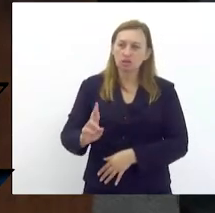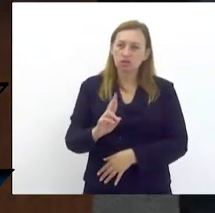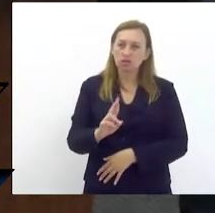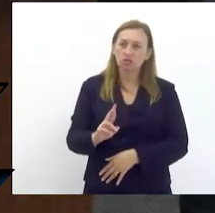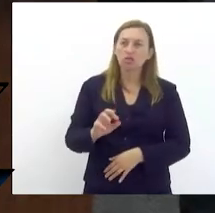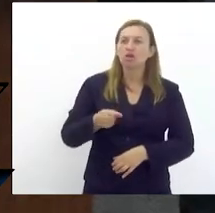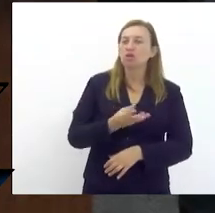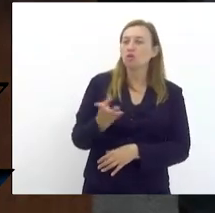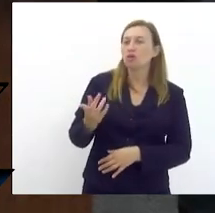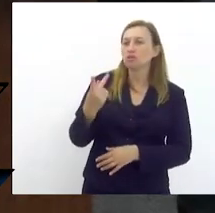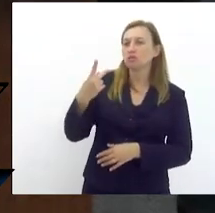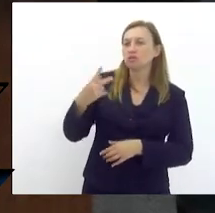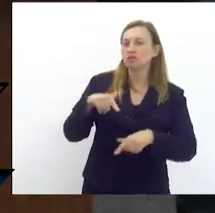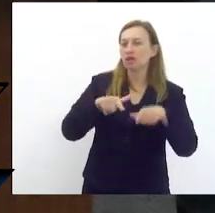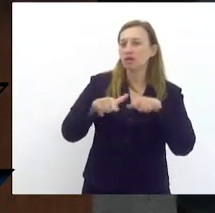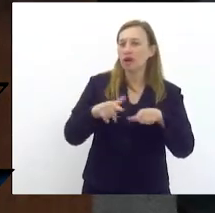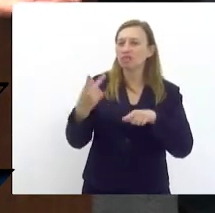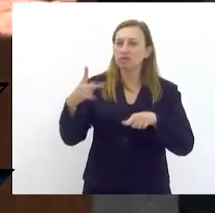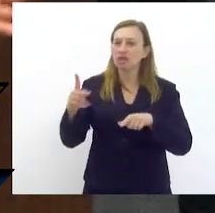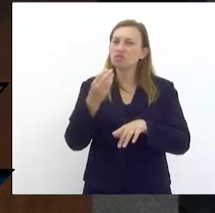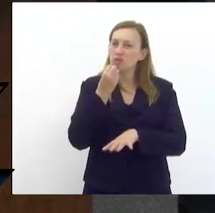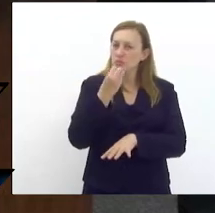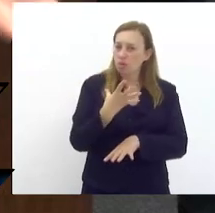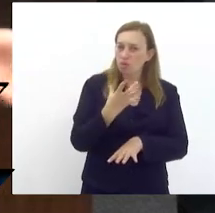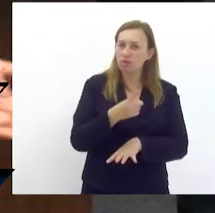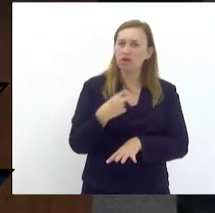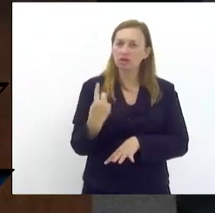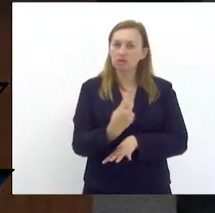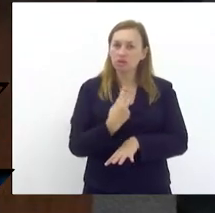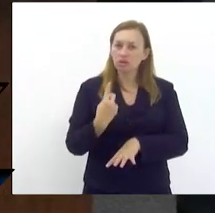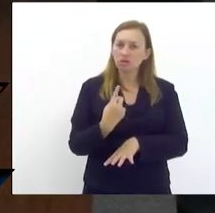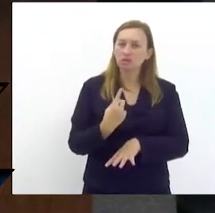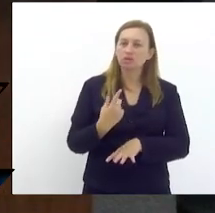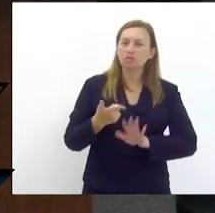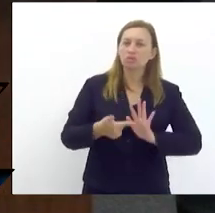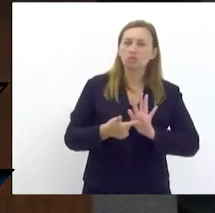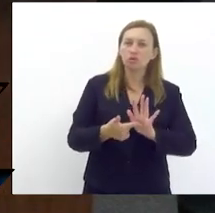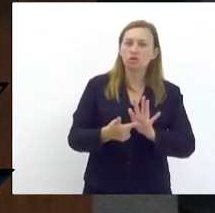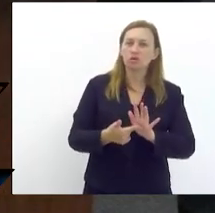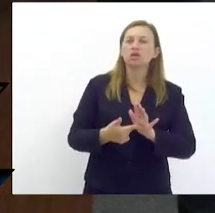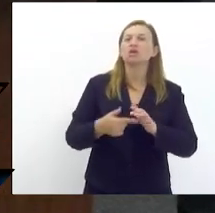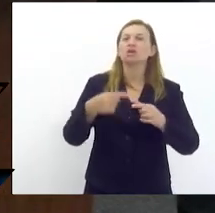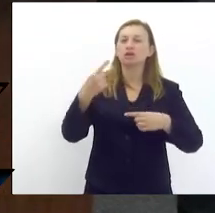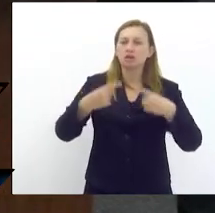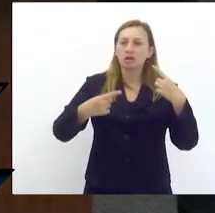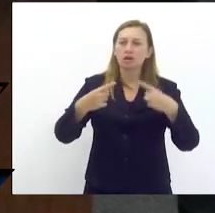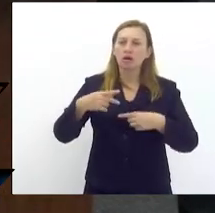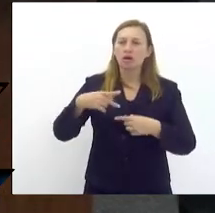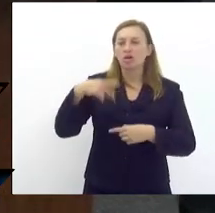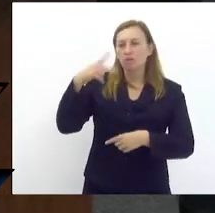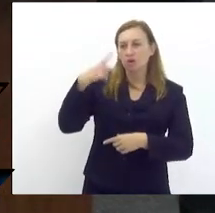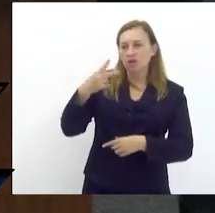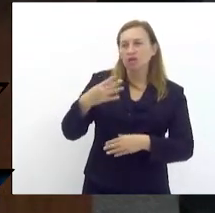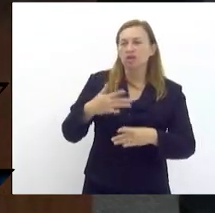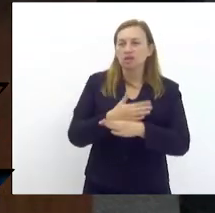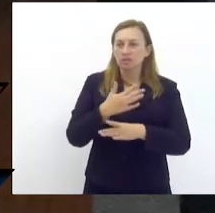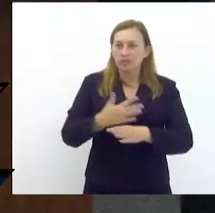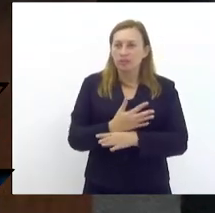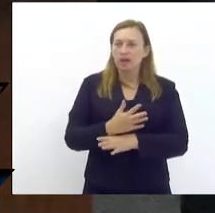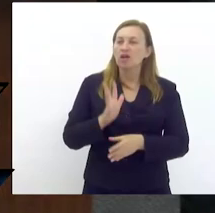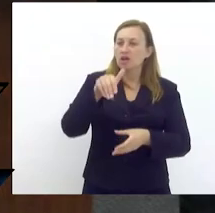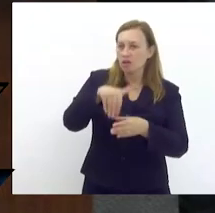quanto que o trabalho deles foi exemplar e de alguma forma está espelhado na política da cidade então não é um voto